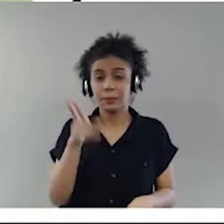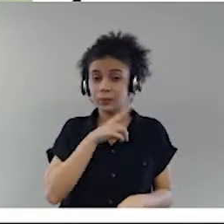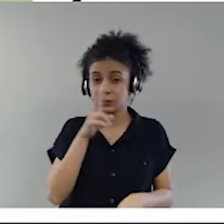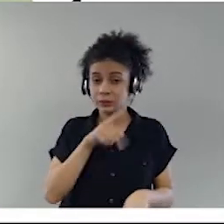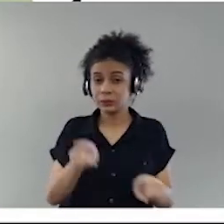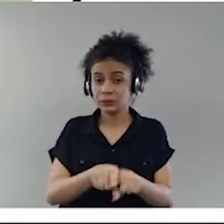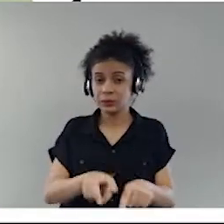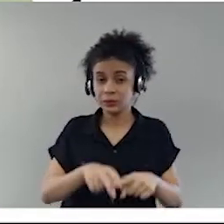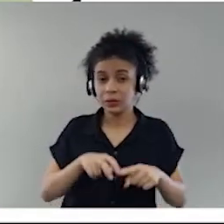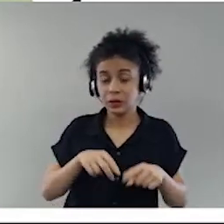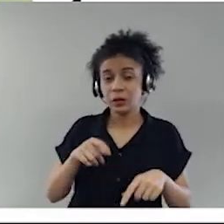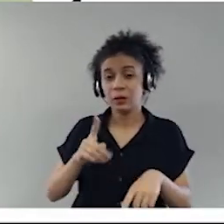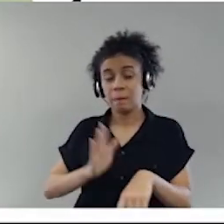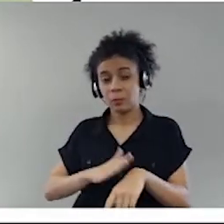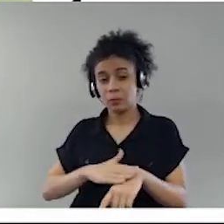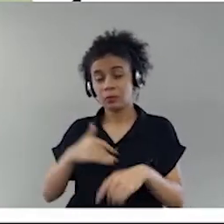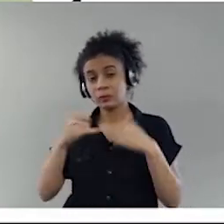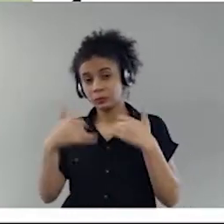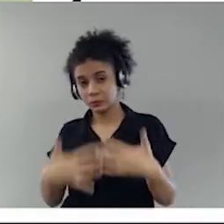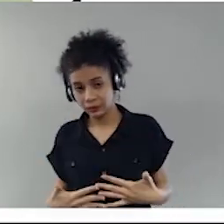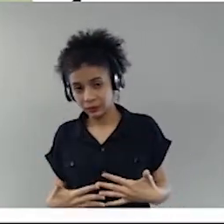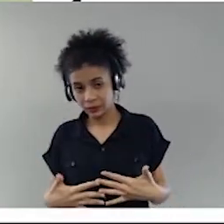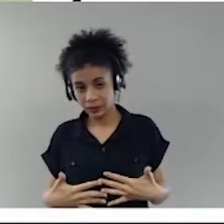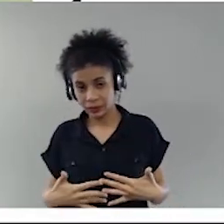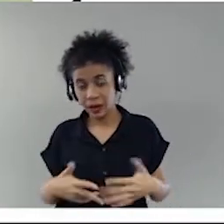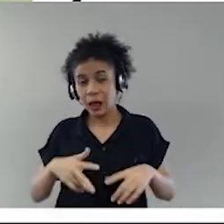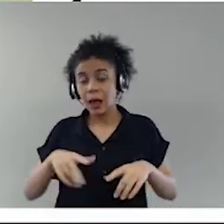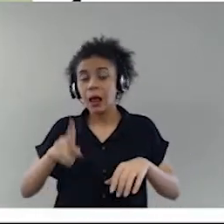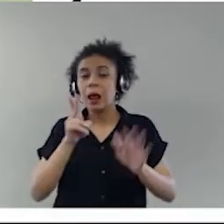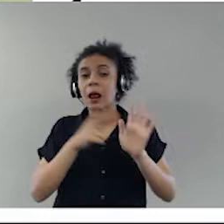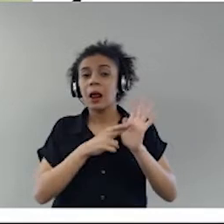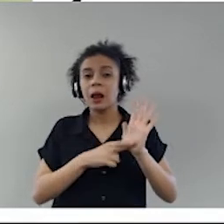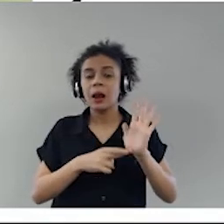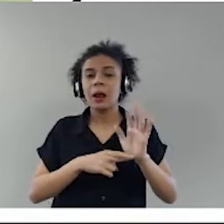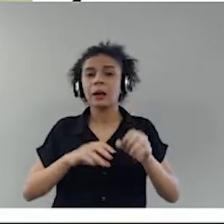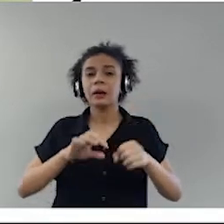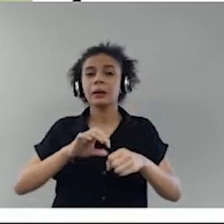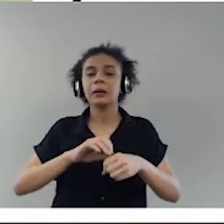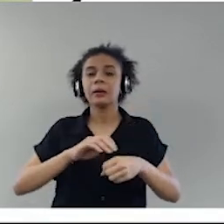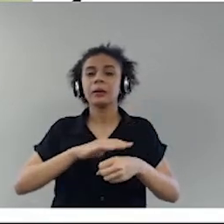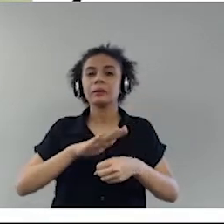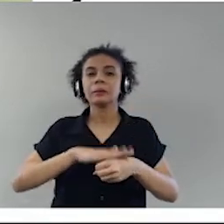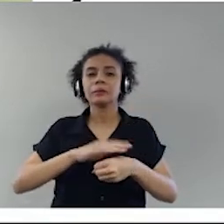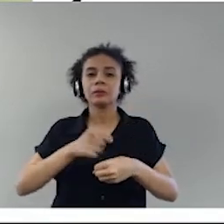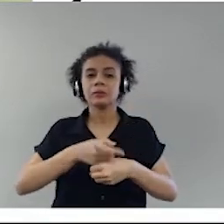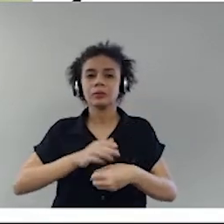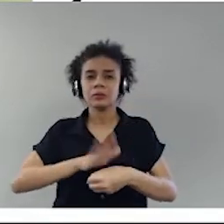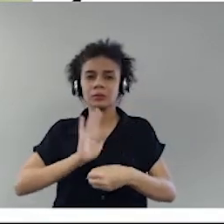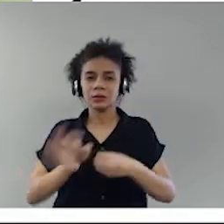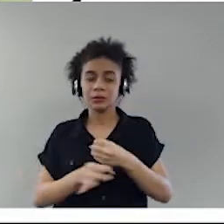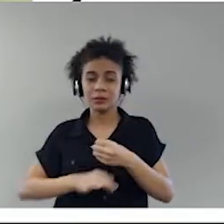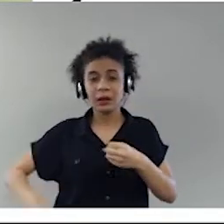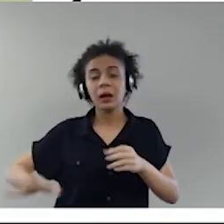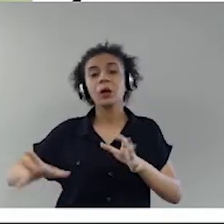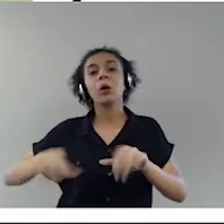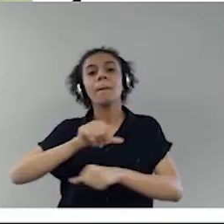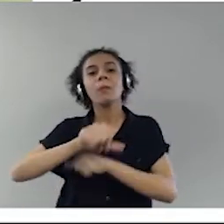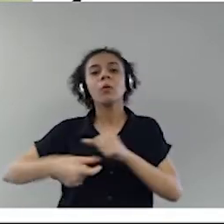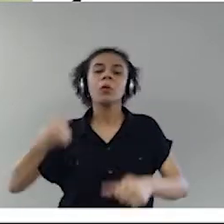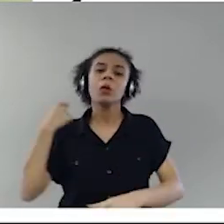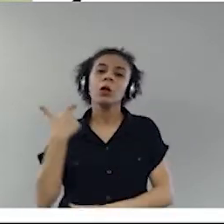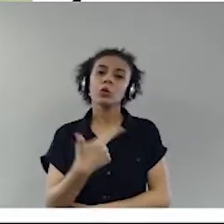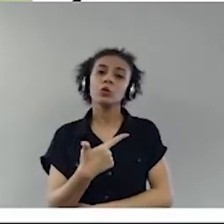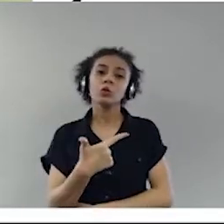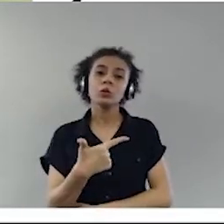e por causa daquele momento que eu expliquei, o Regulamento Sanitário Internacional foi mudado ali em